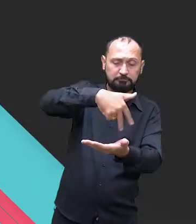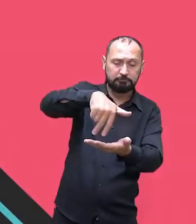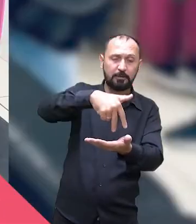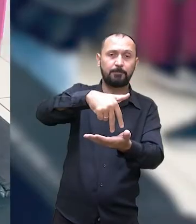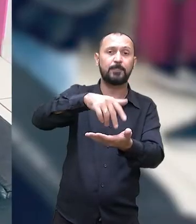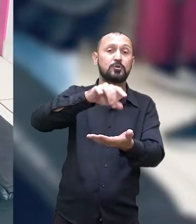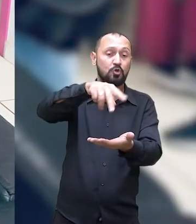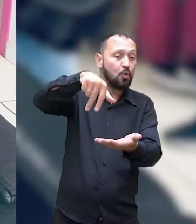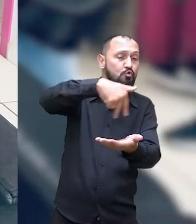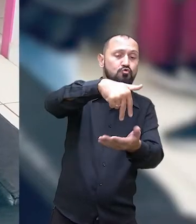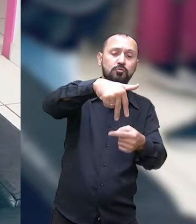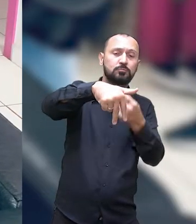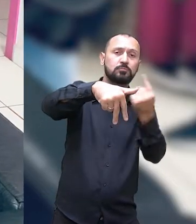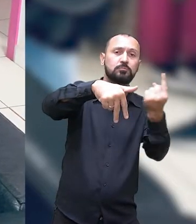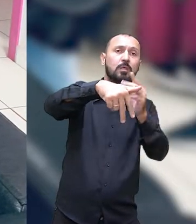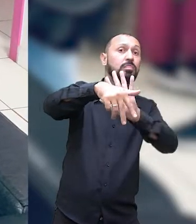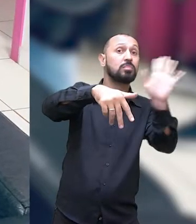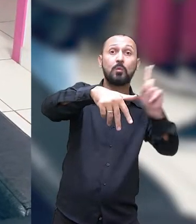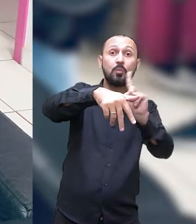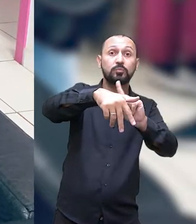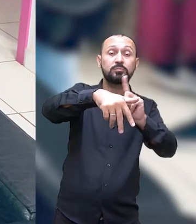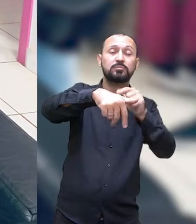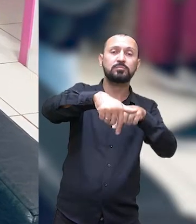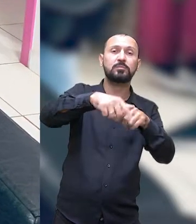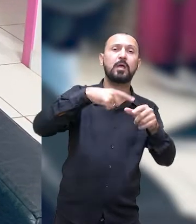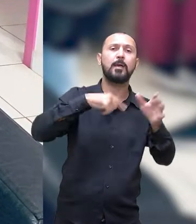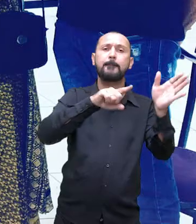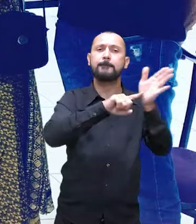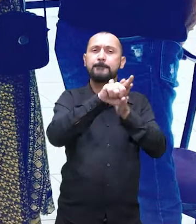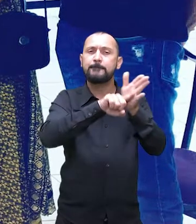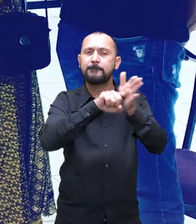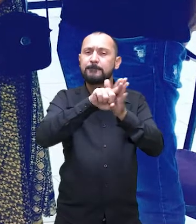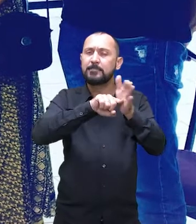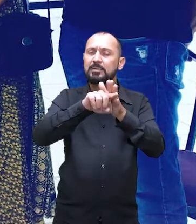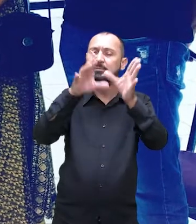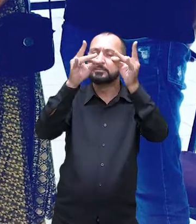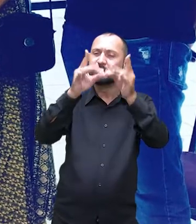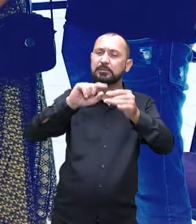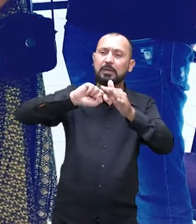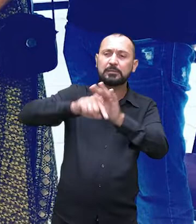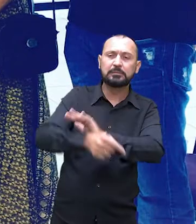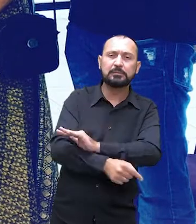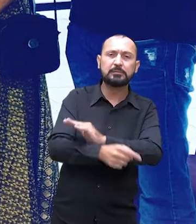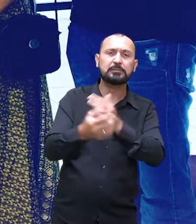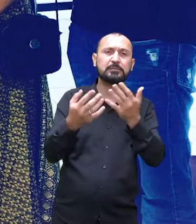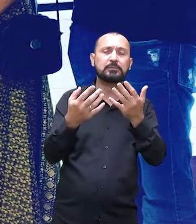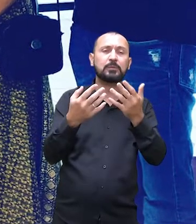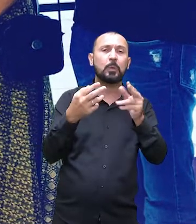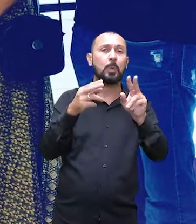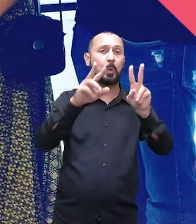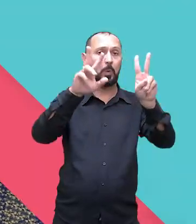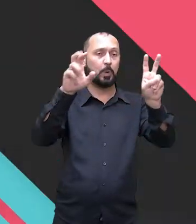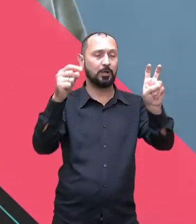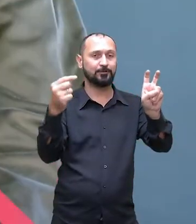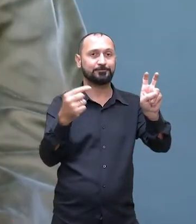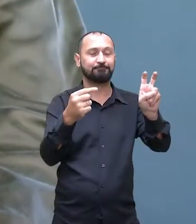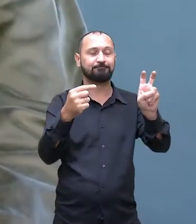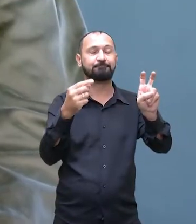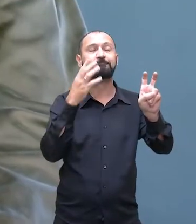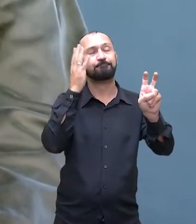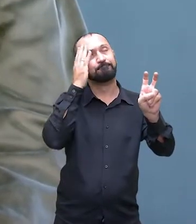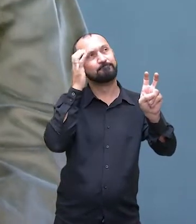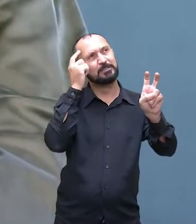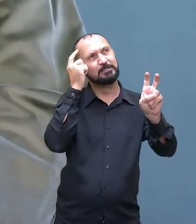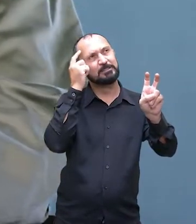bailarinos, não é só dançar. É uma companhia que pesquisa a fundo aquele tema